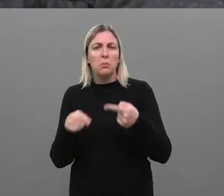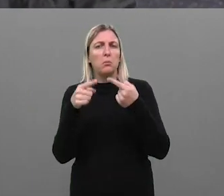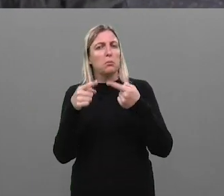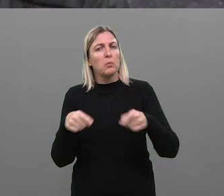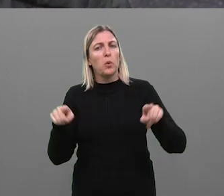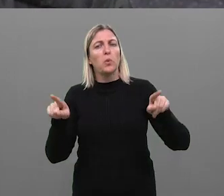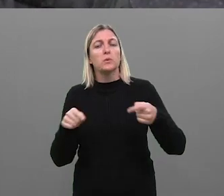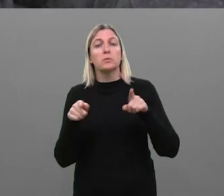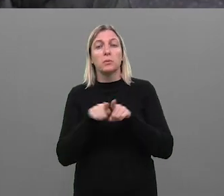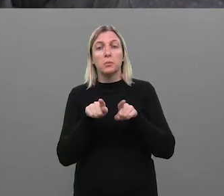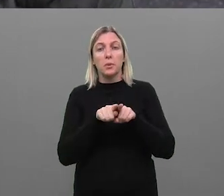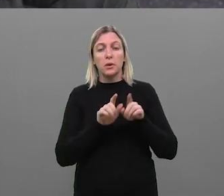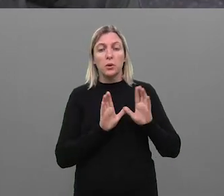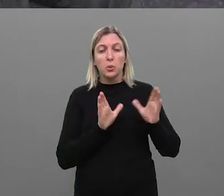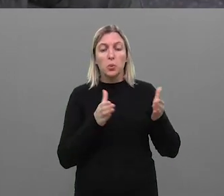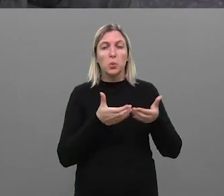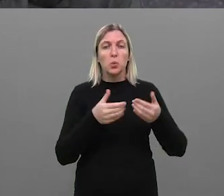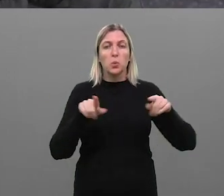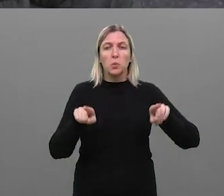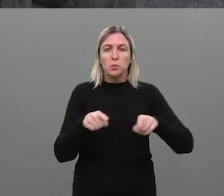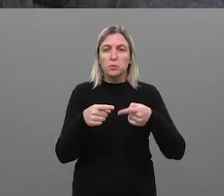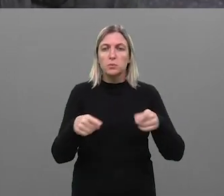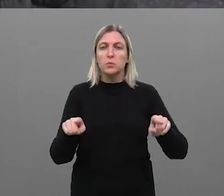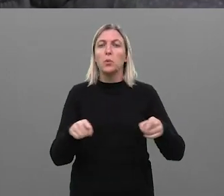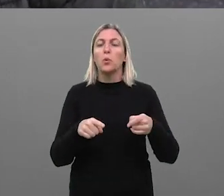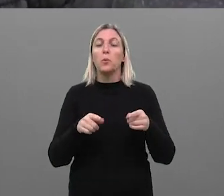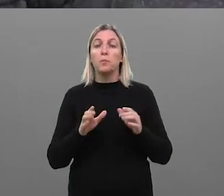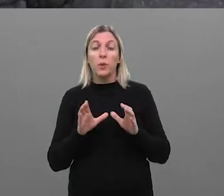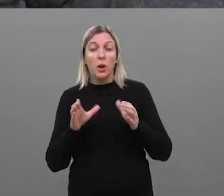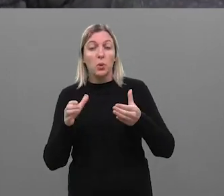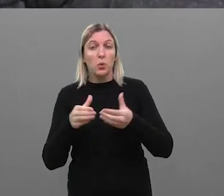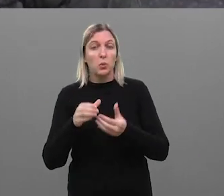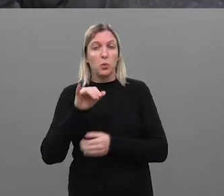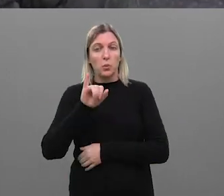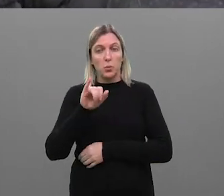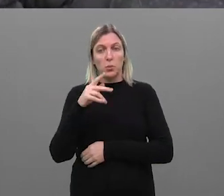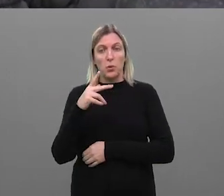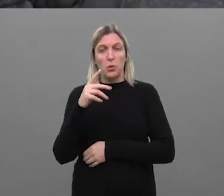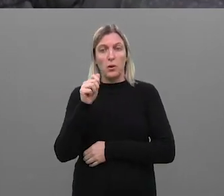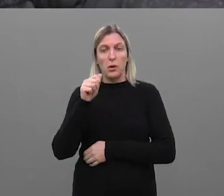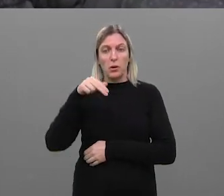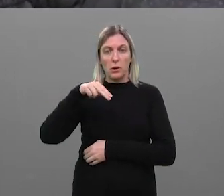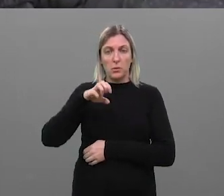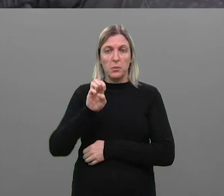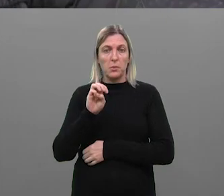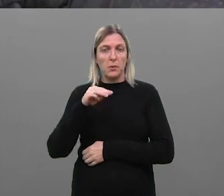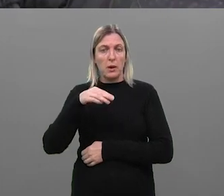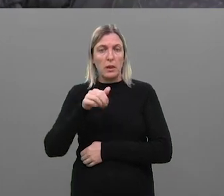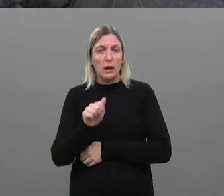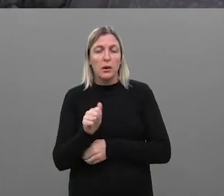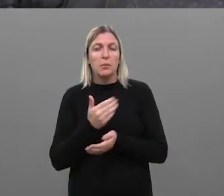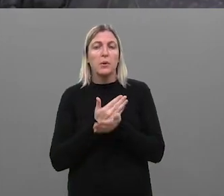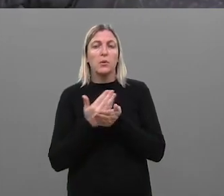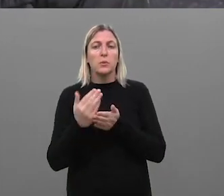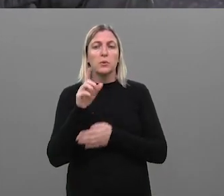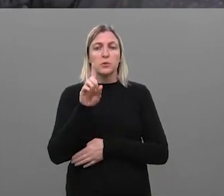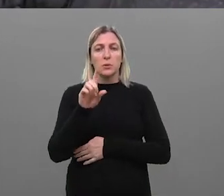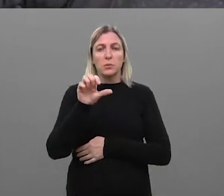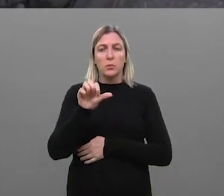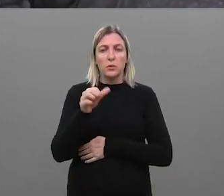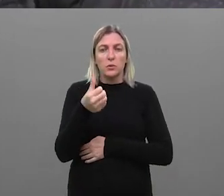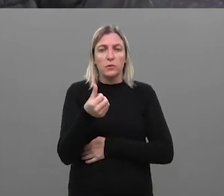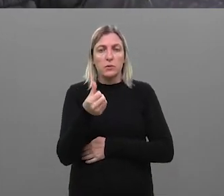conjuntos né não só dos músicos em si mas o Ipanema que tem uma longevidade desde 1964 se eu não me engano e até hoje estão em